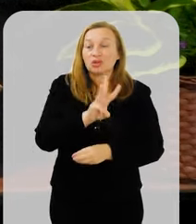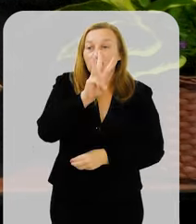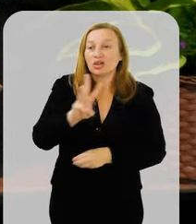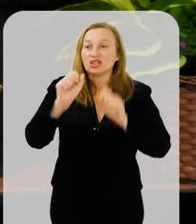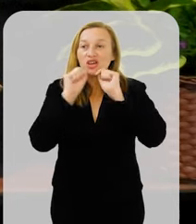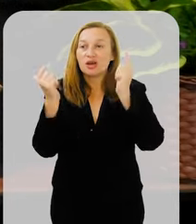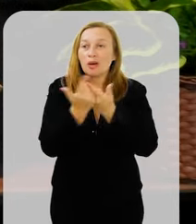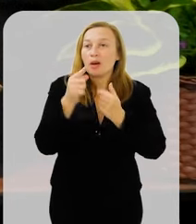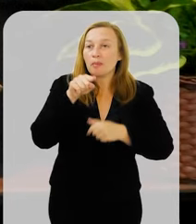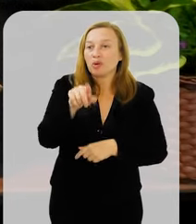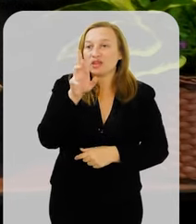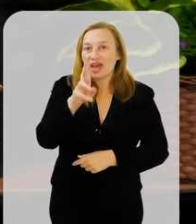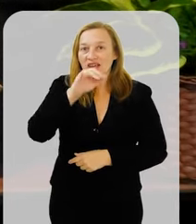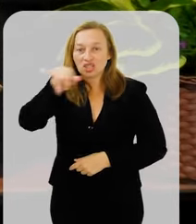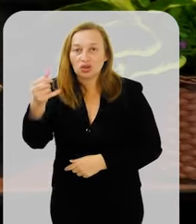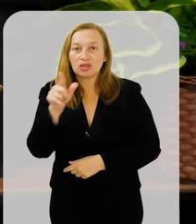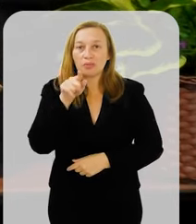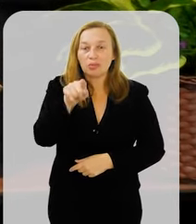do